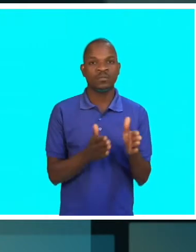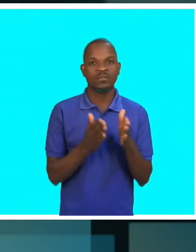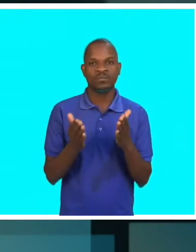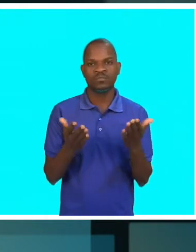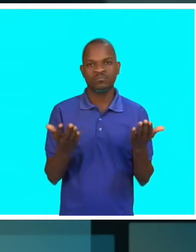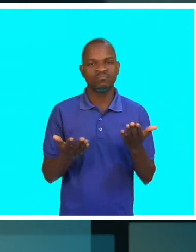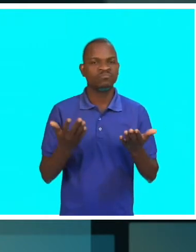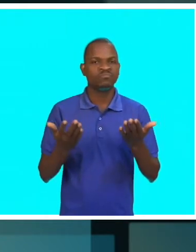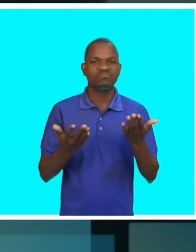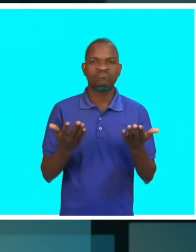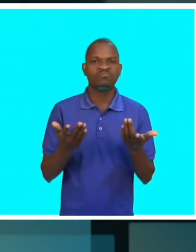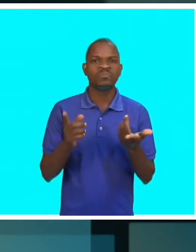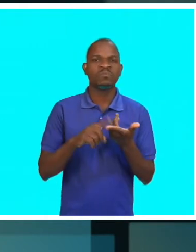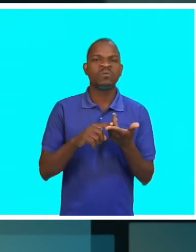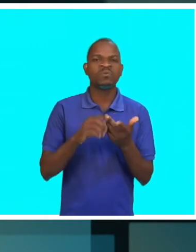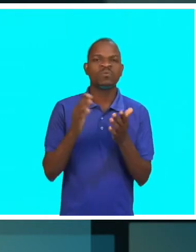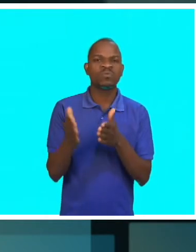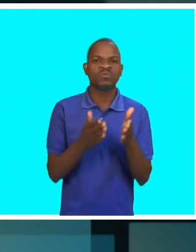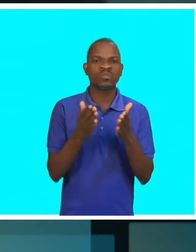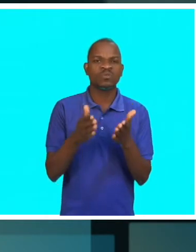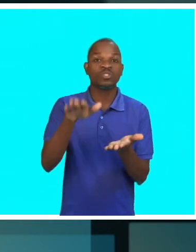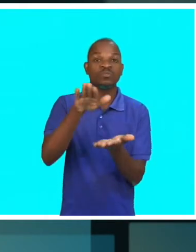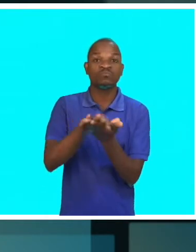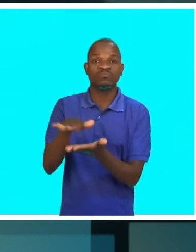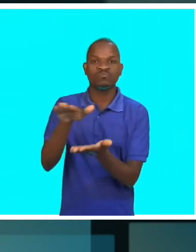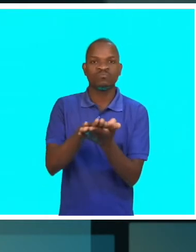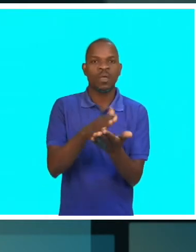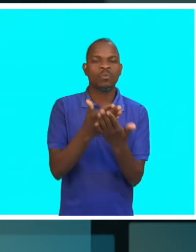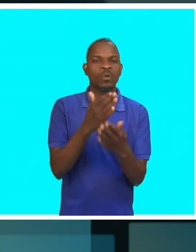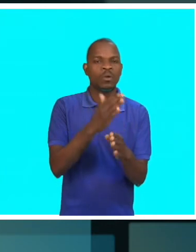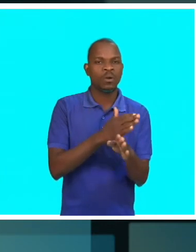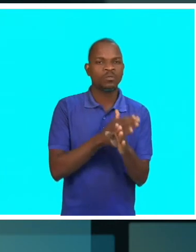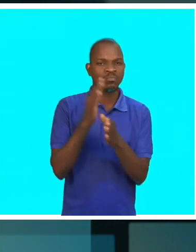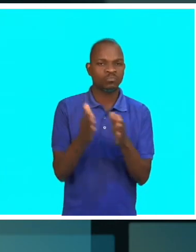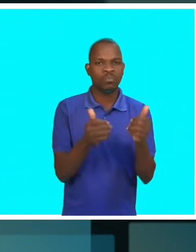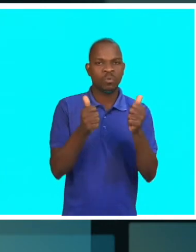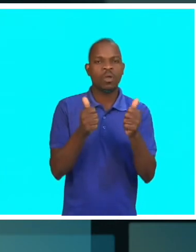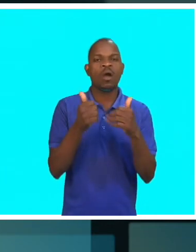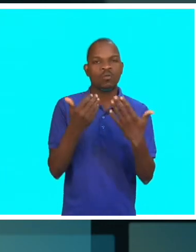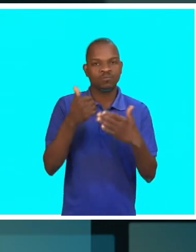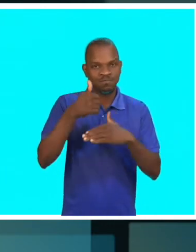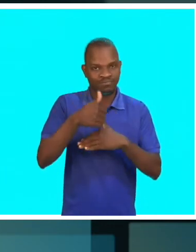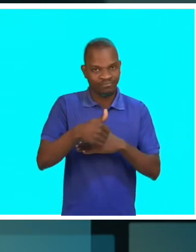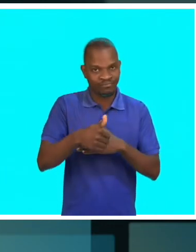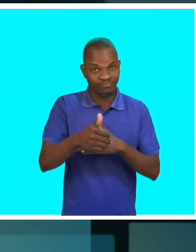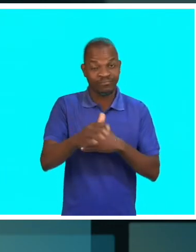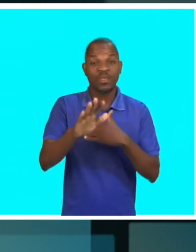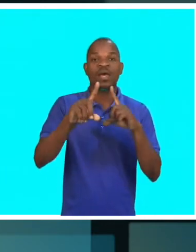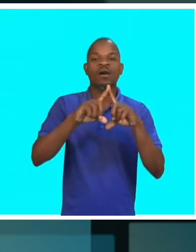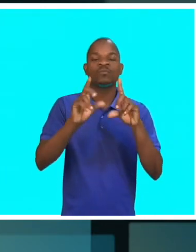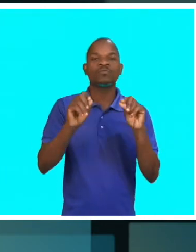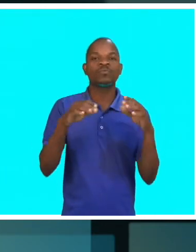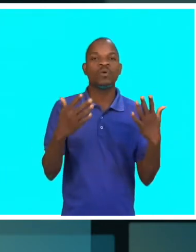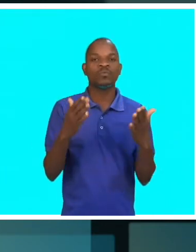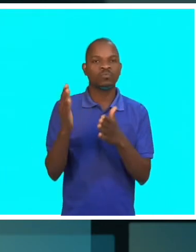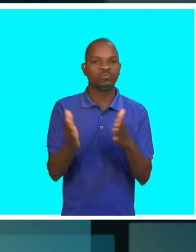espacial, se bem que Vila Ancúlio já tinha uma boa organização. Há uma continuação daquilo que foi